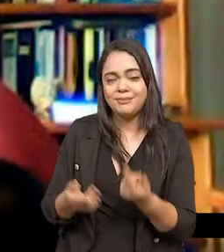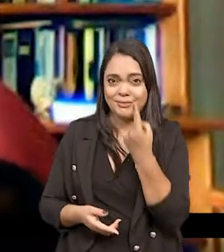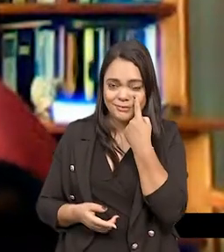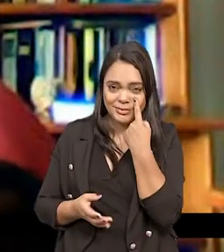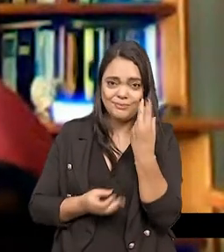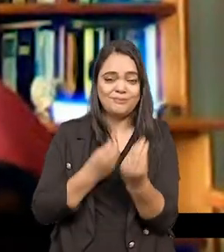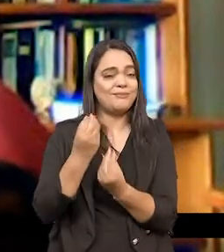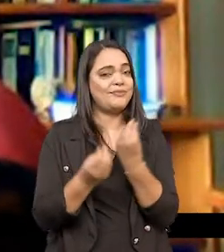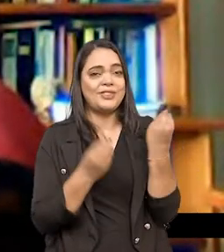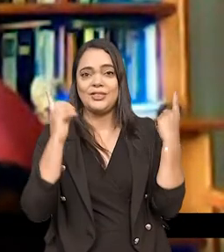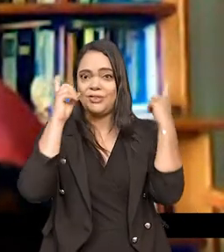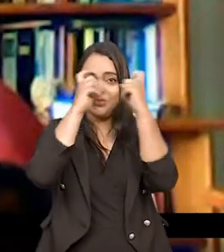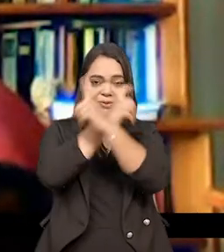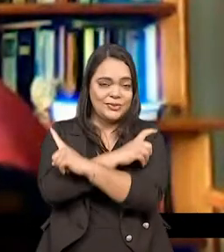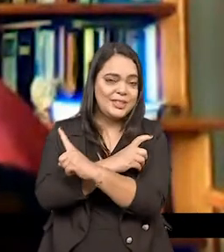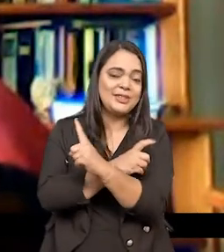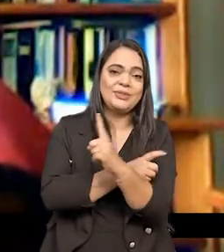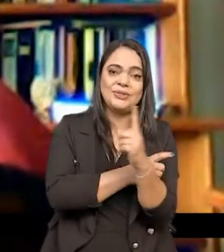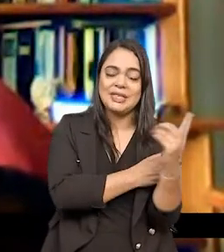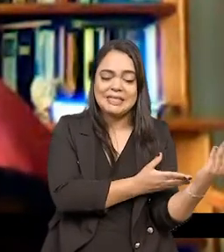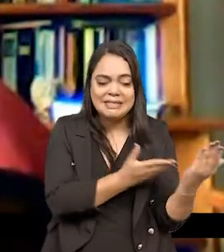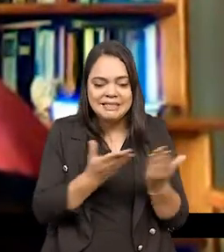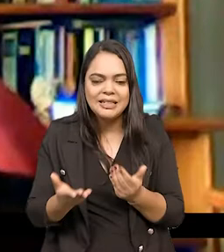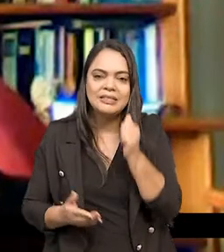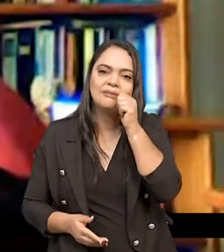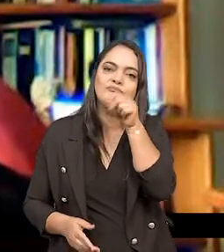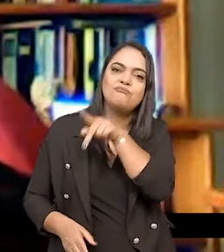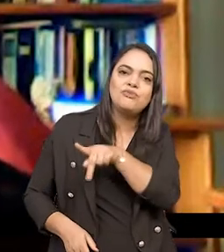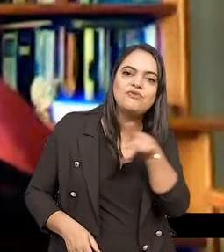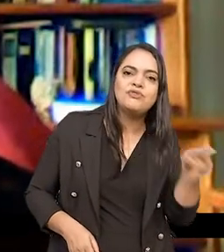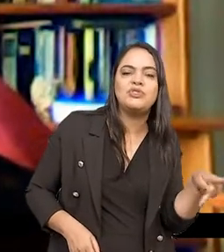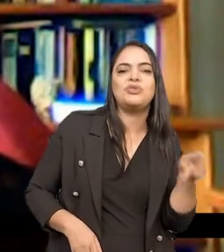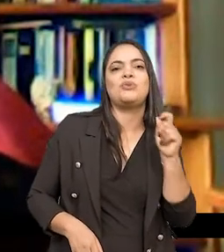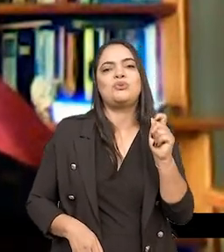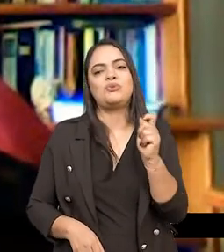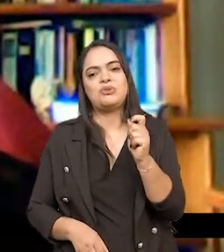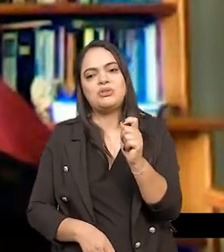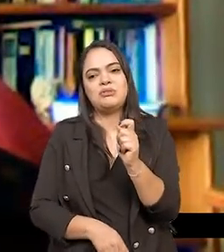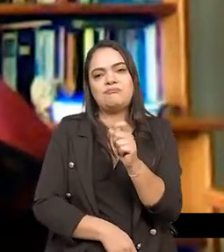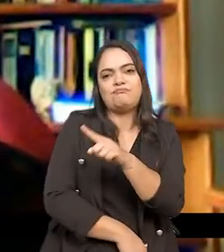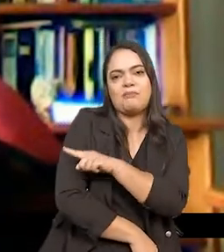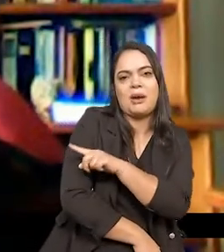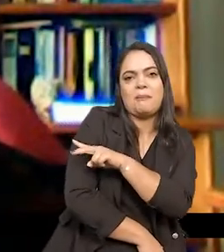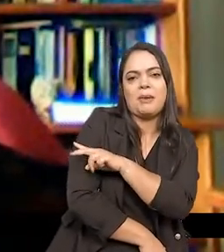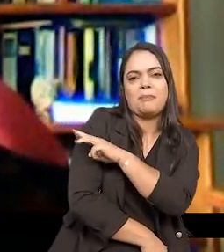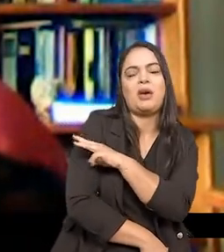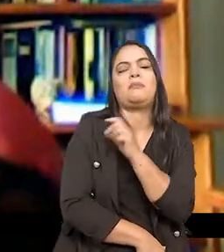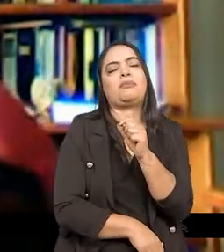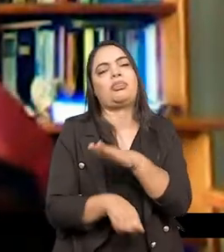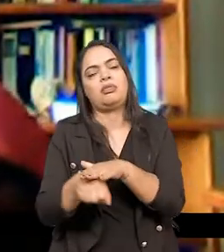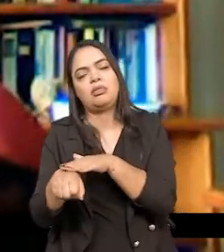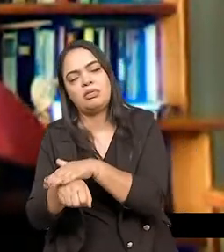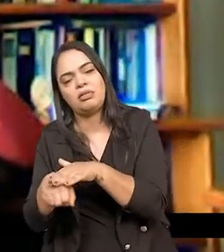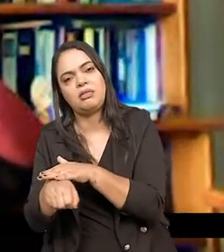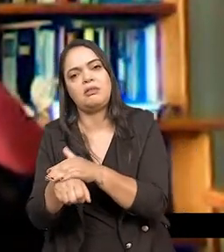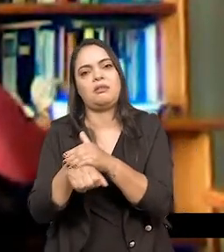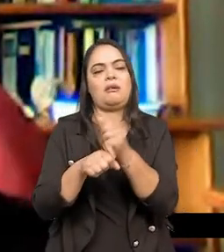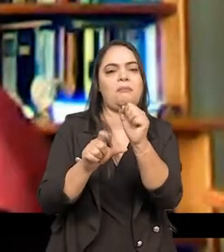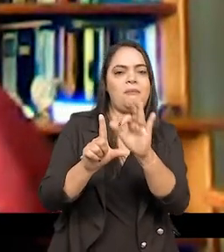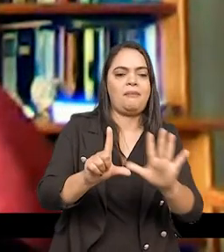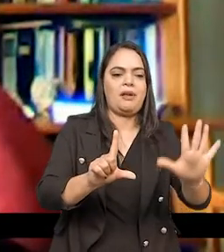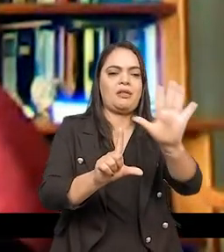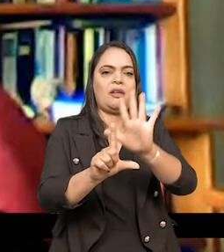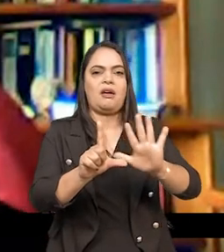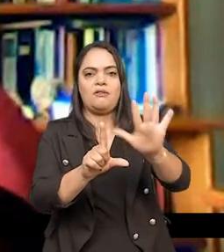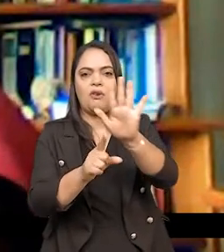como é difícil, né? Eu acho que trazer professoras das séries iniciais para conversar,